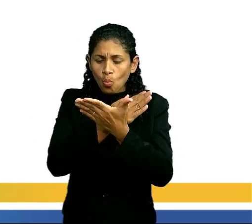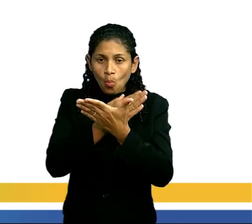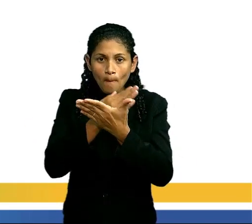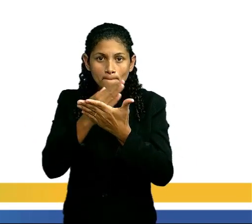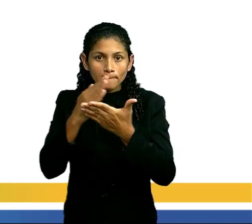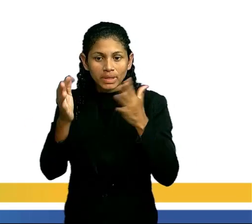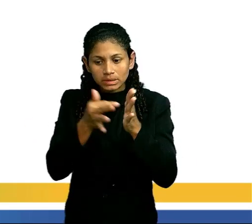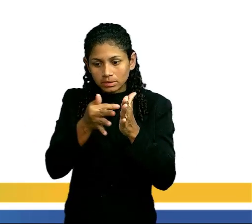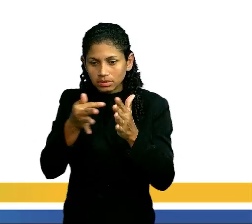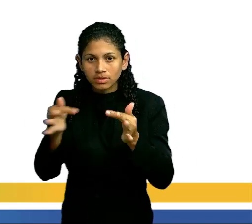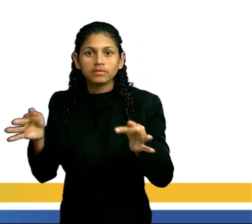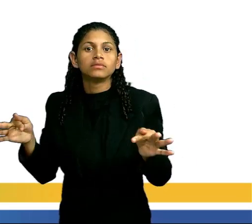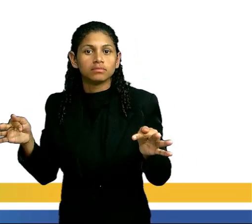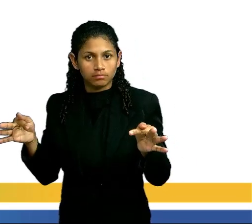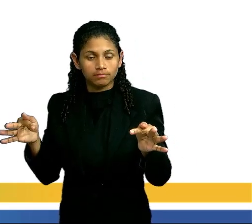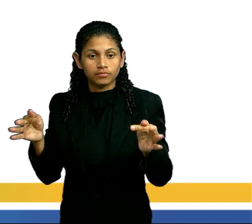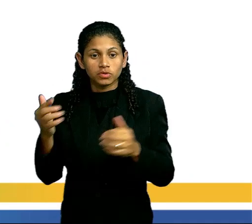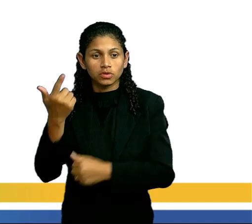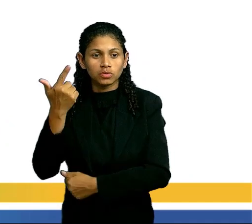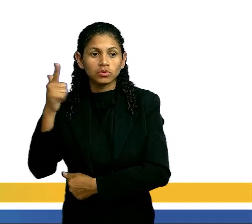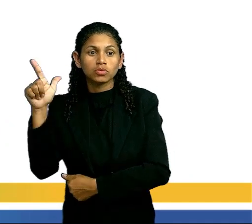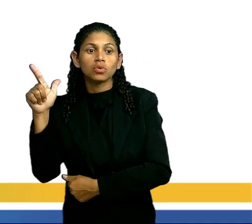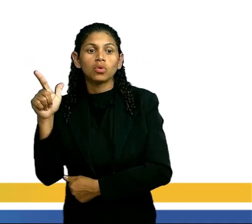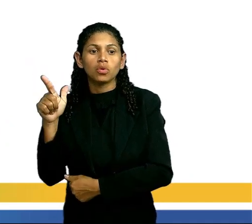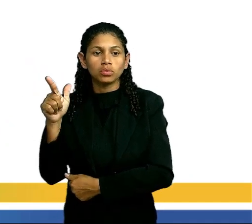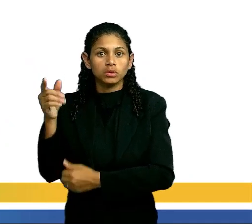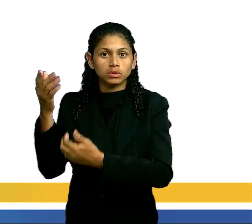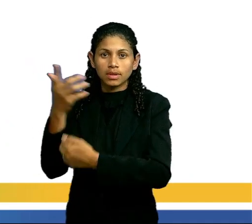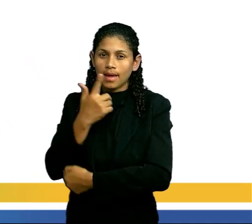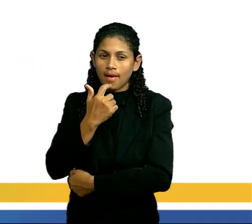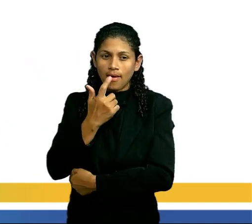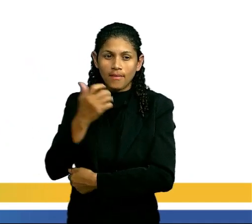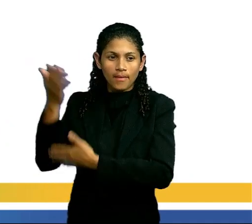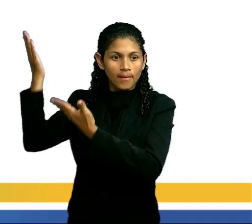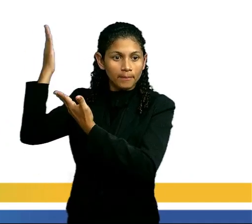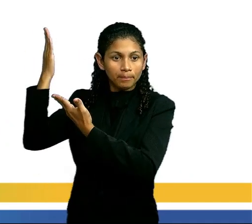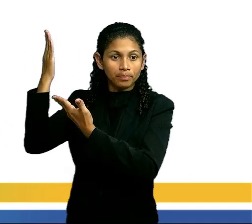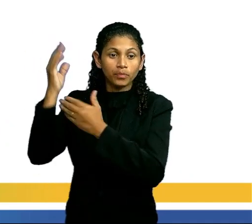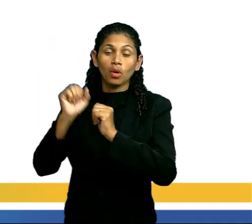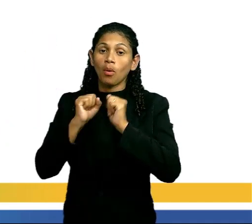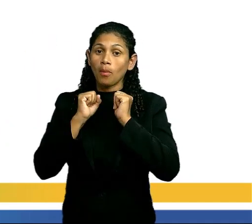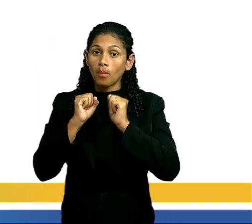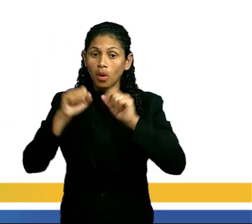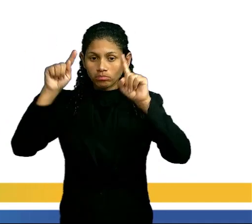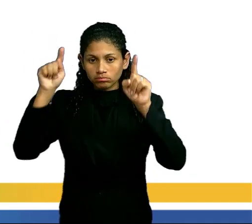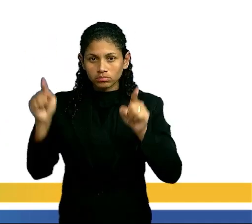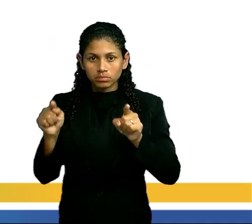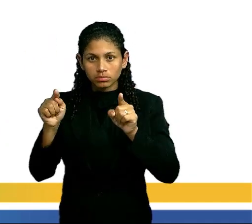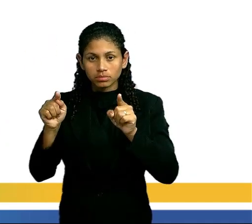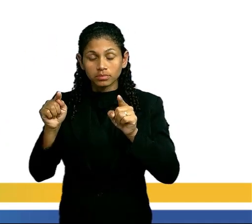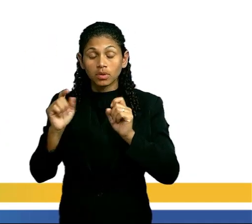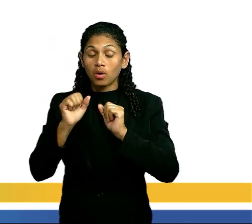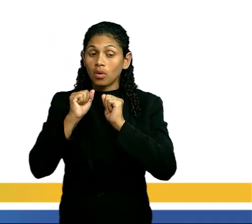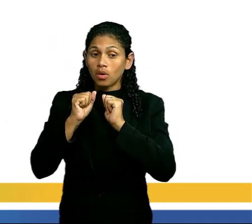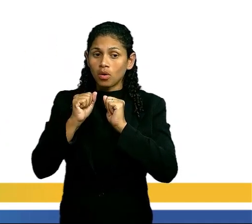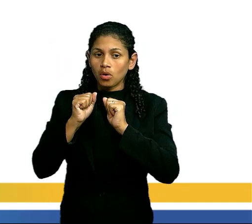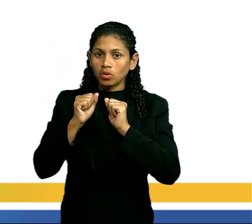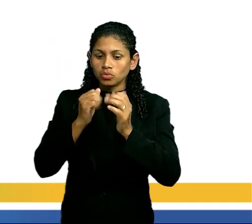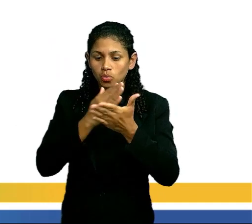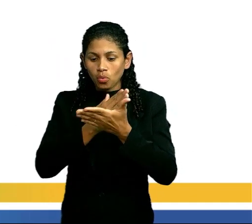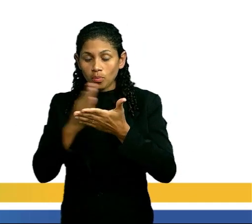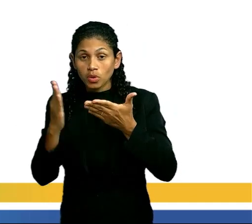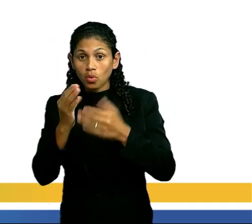As outras, porém, todavia, contudo, etc., pode vir no início ou no meio.